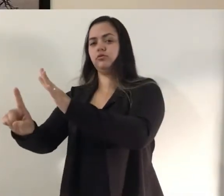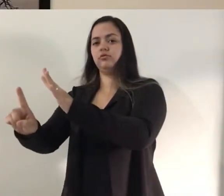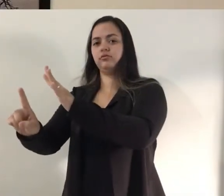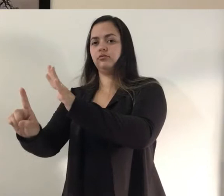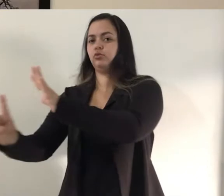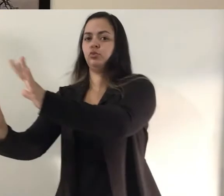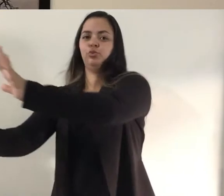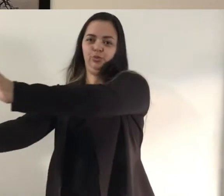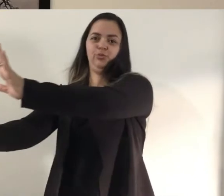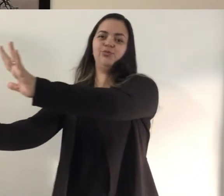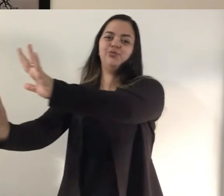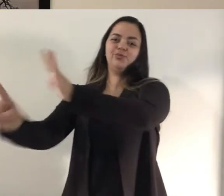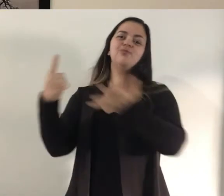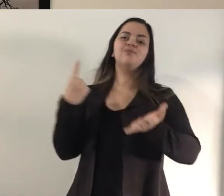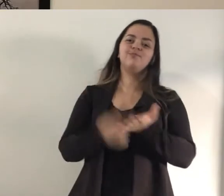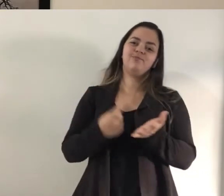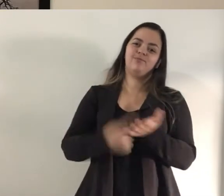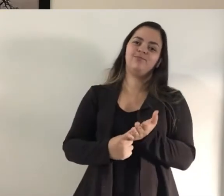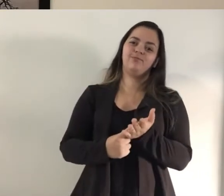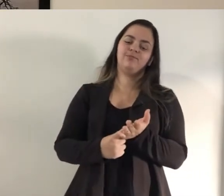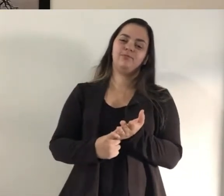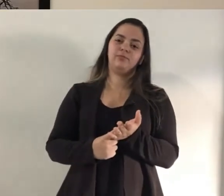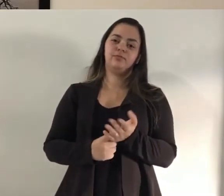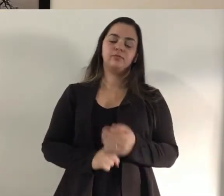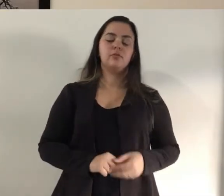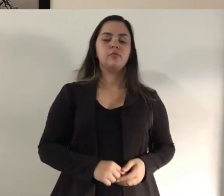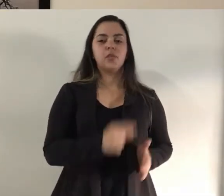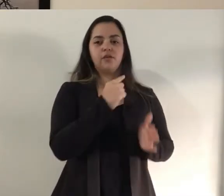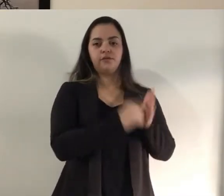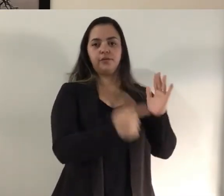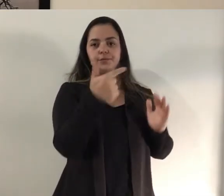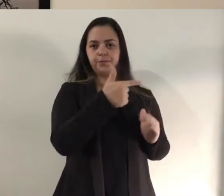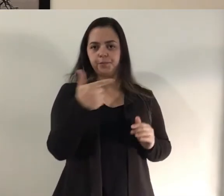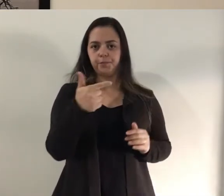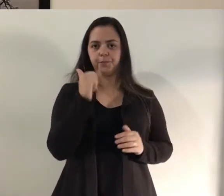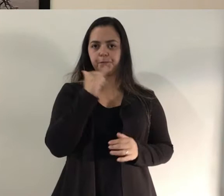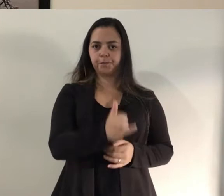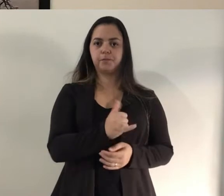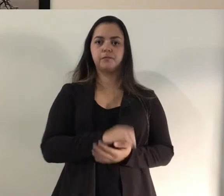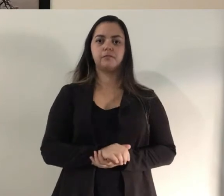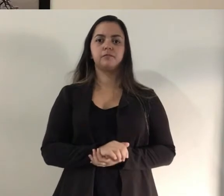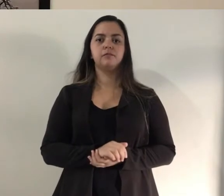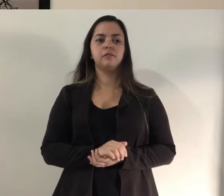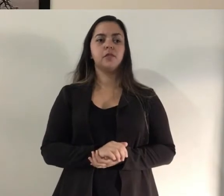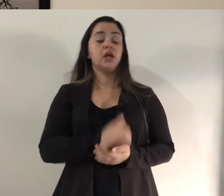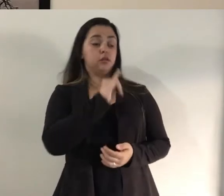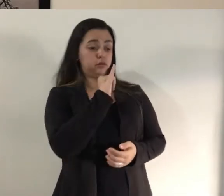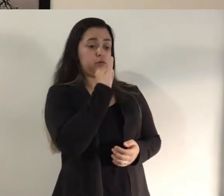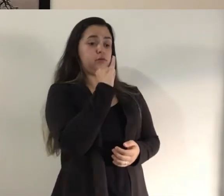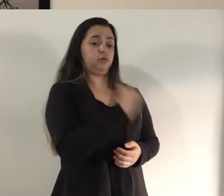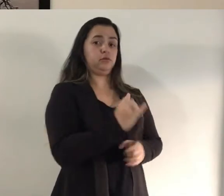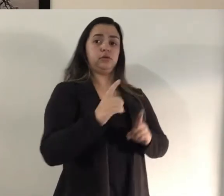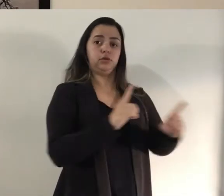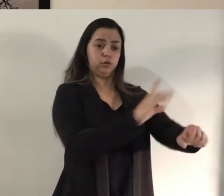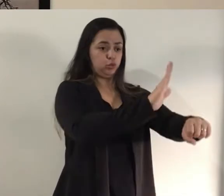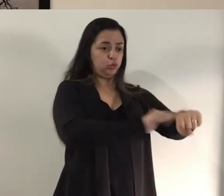Aí no versículo 22, ele diz assim, e havendo dito isto, chamado eles,